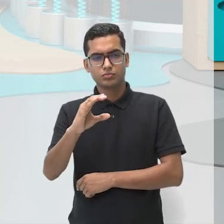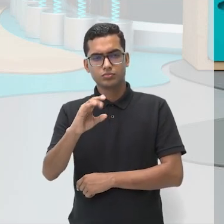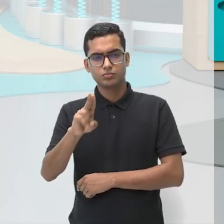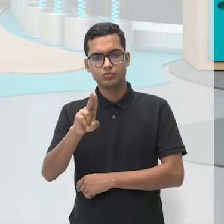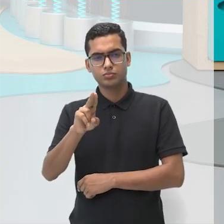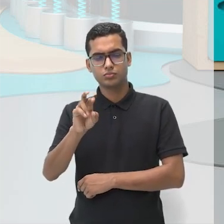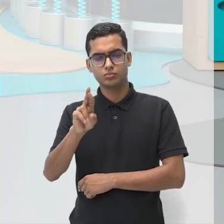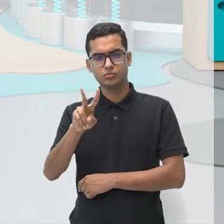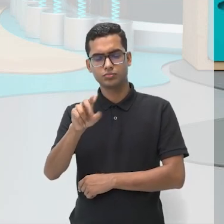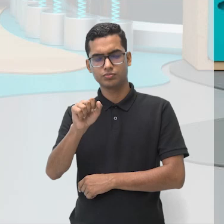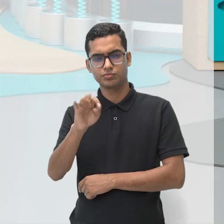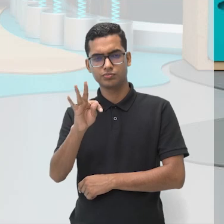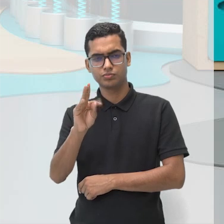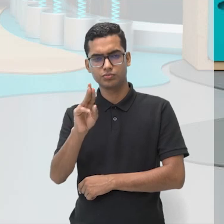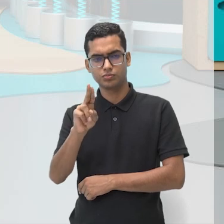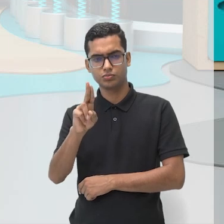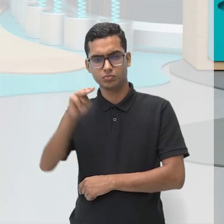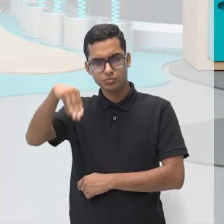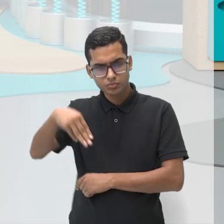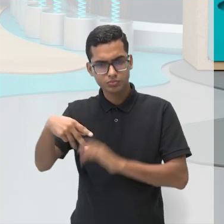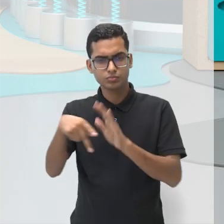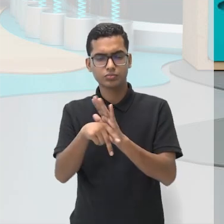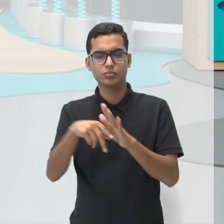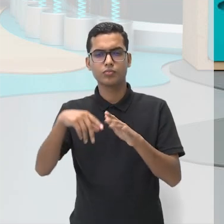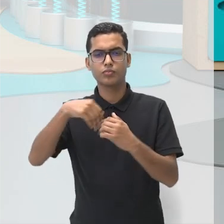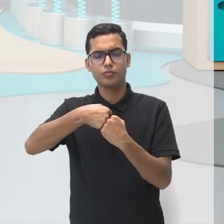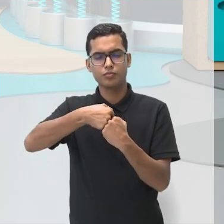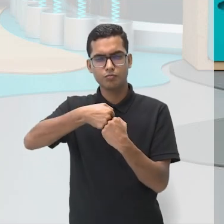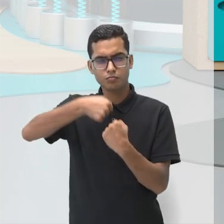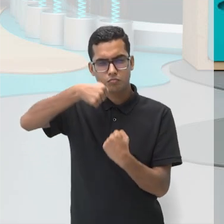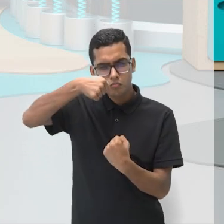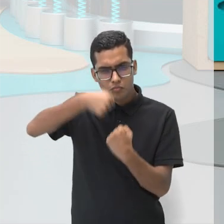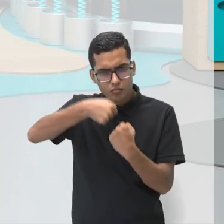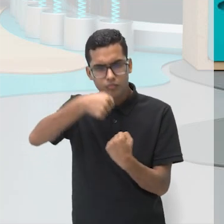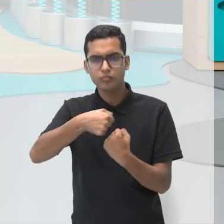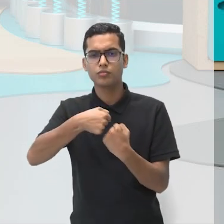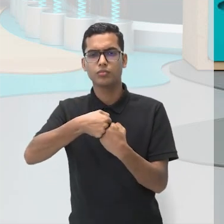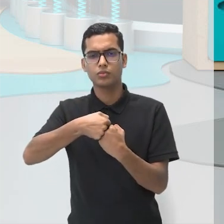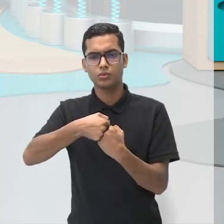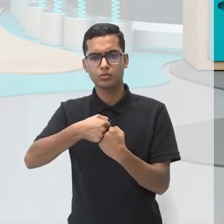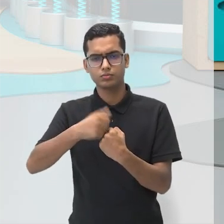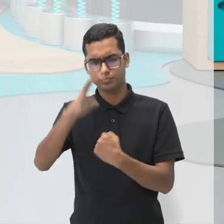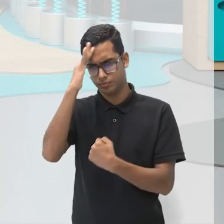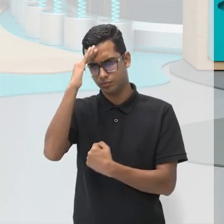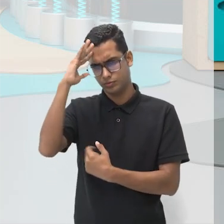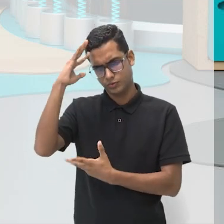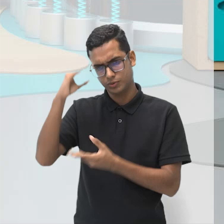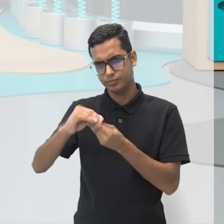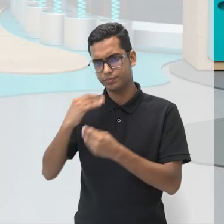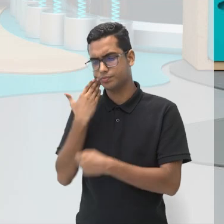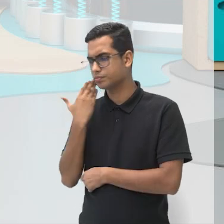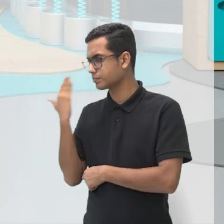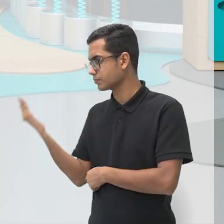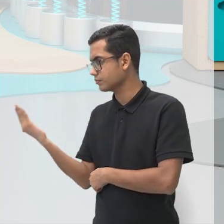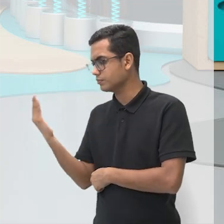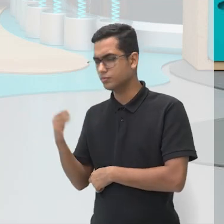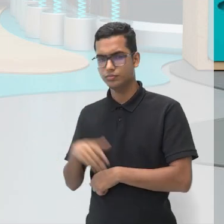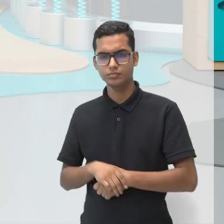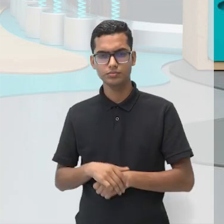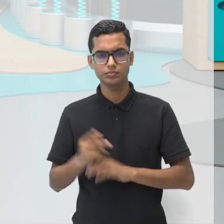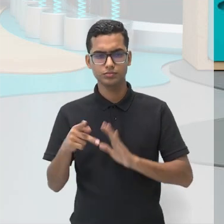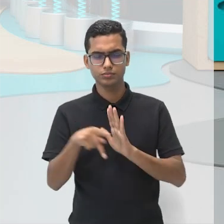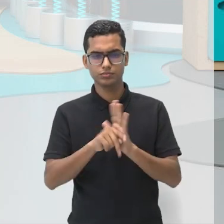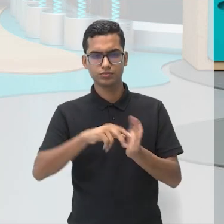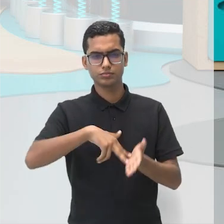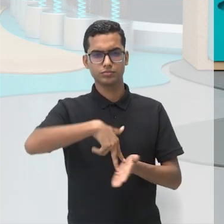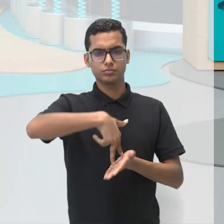onde o joelho ultrapassa ali os 0 graus de extensão. Para a gente entender melhor, o joelho vai ficar mais